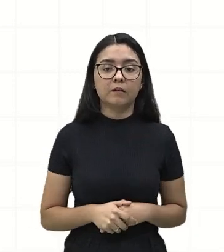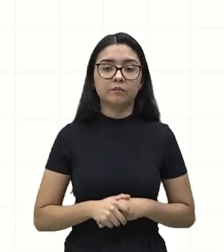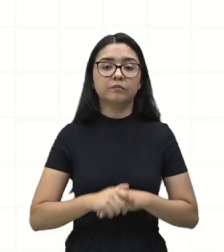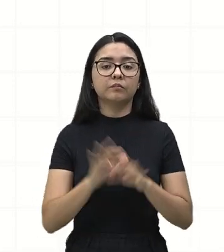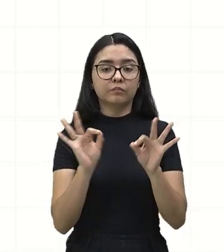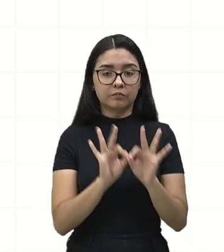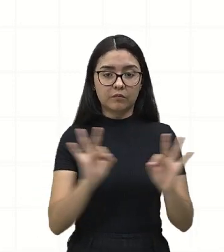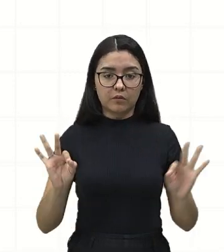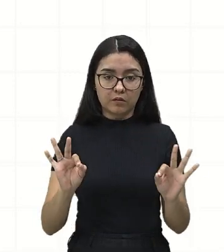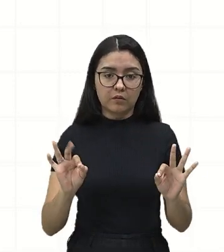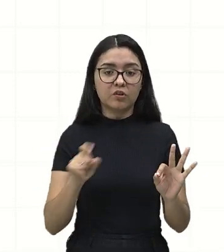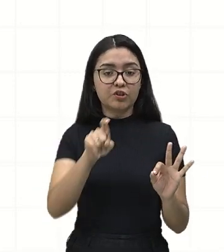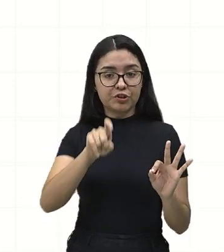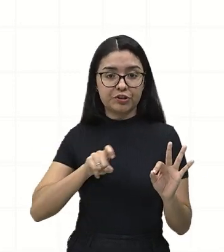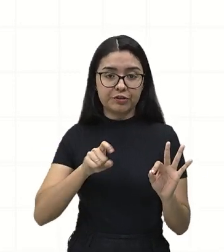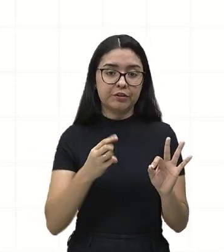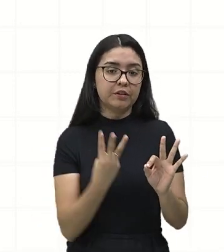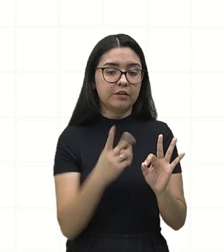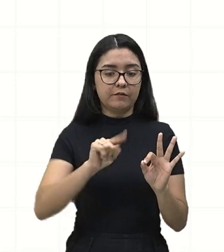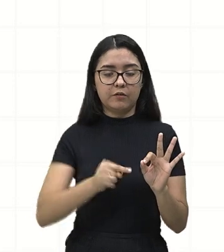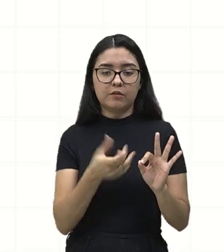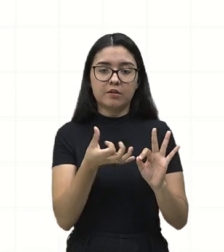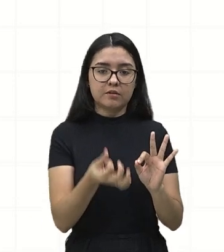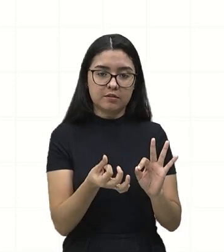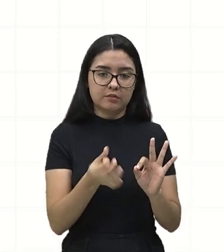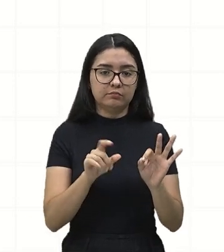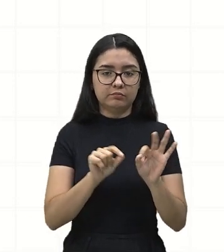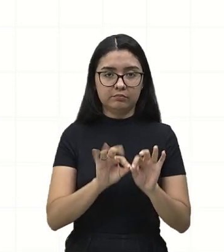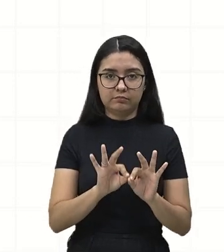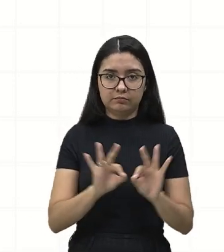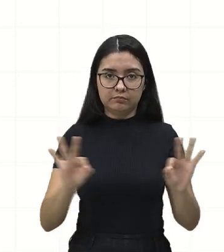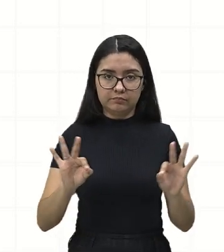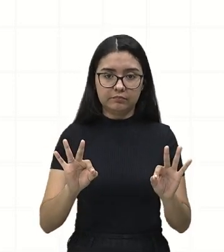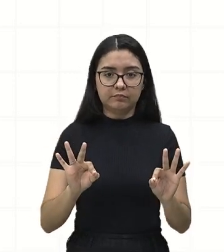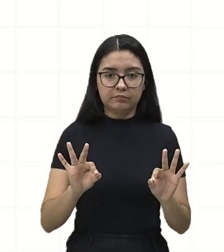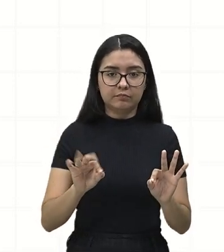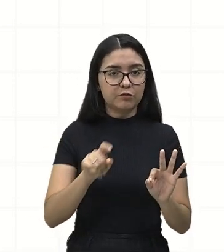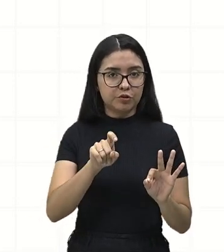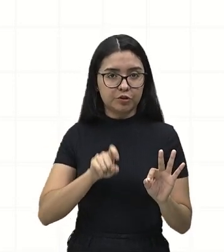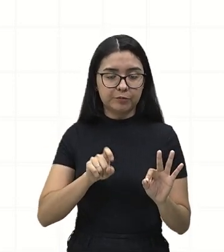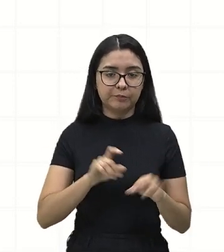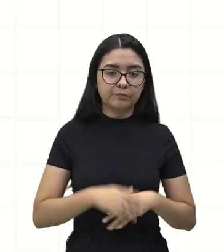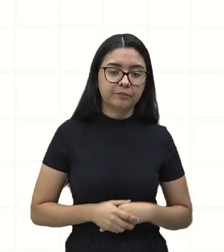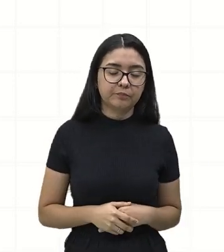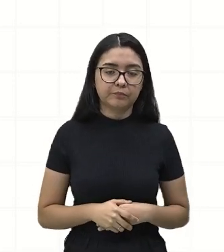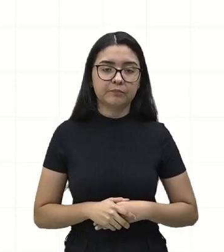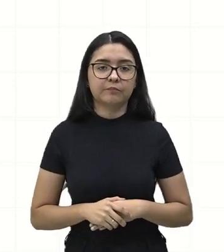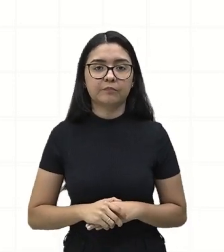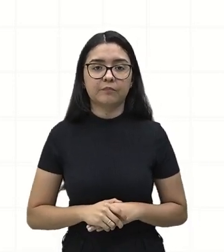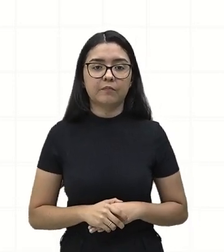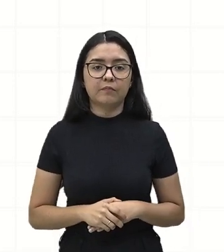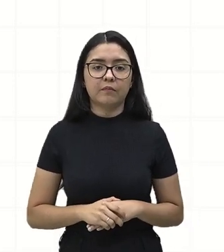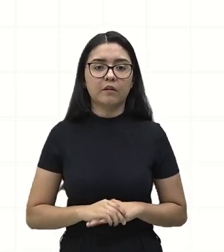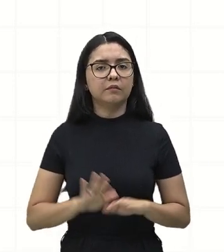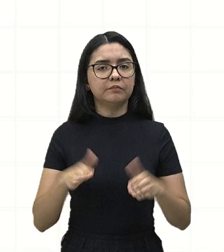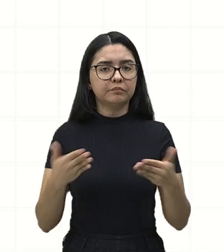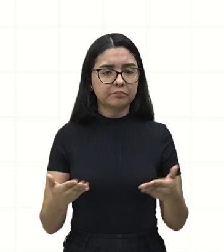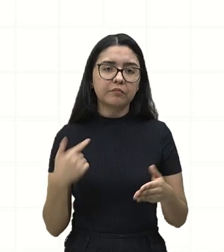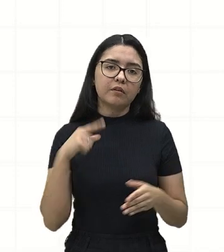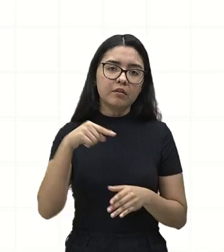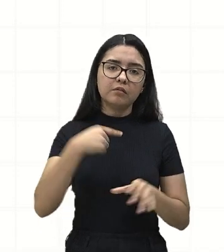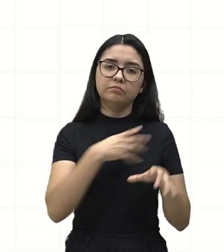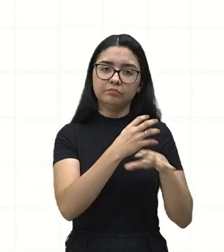ter 3,6 unidades de comprimento. Beleza? Então, é basicamente